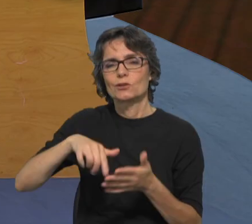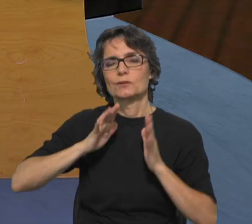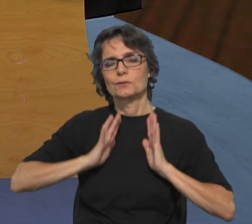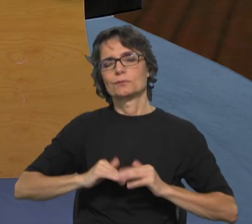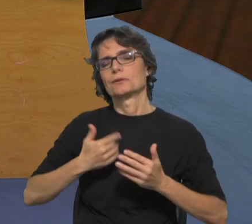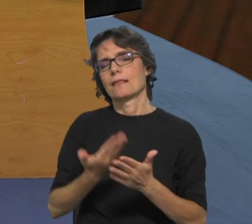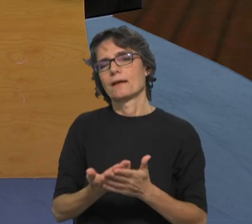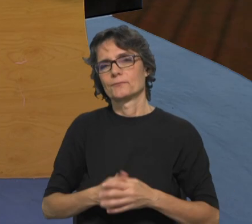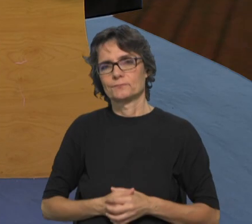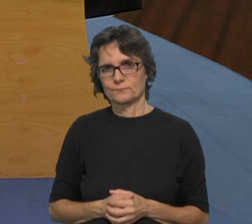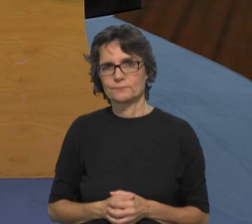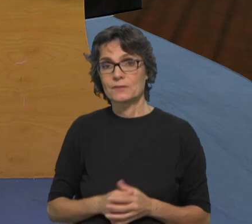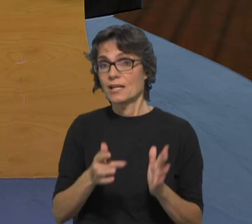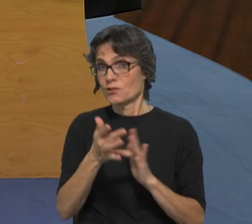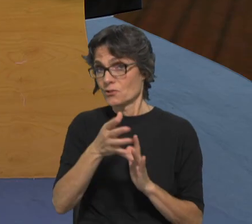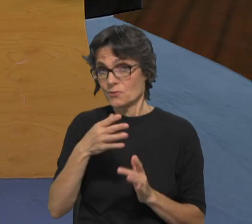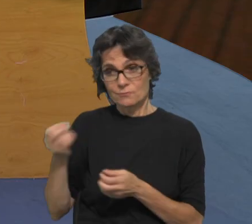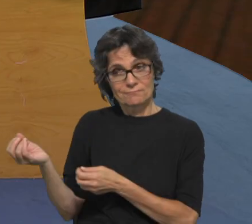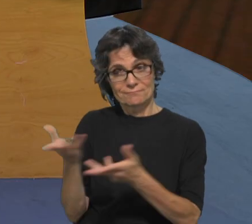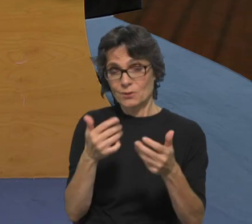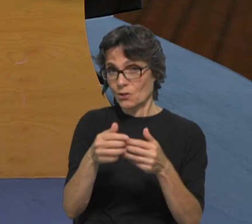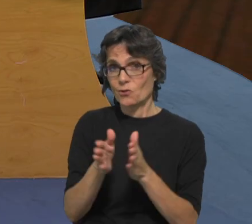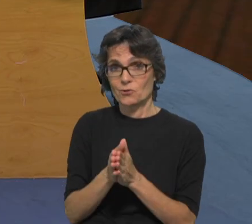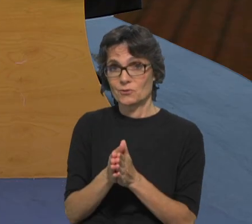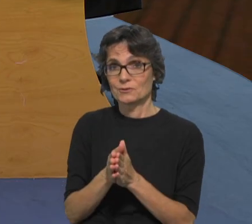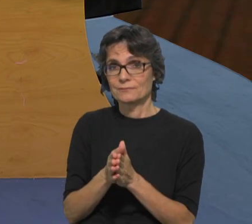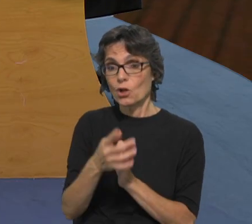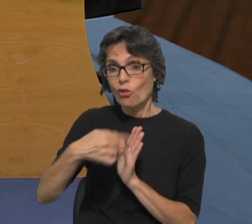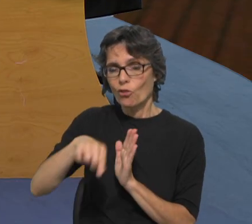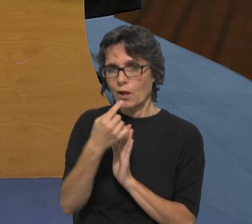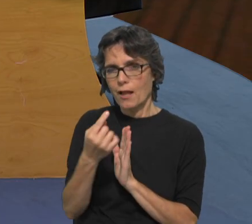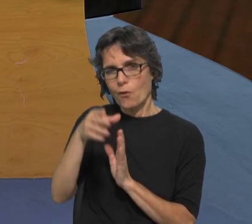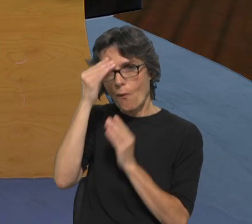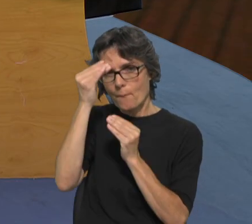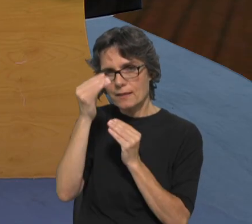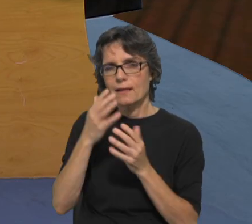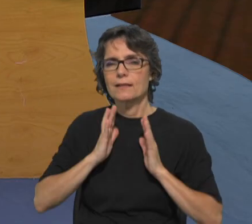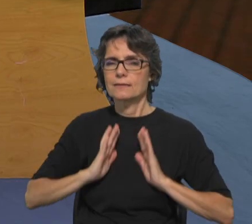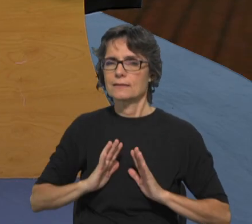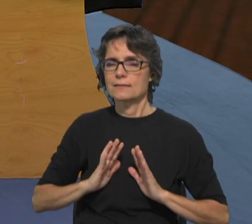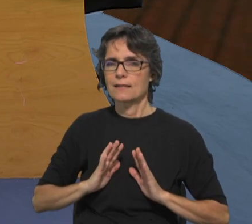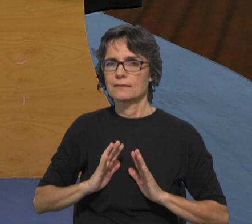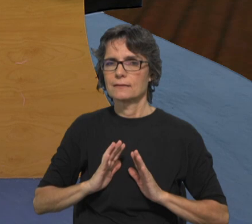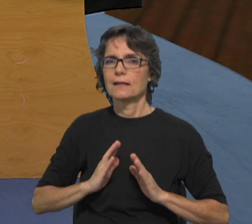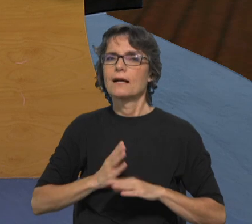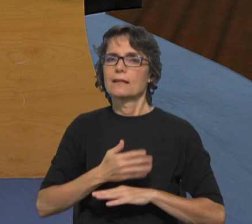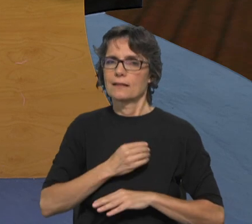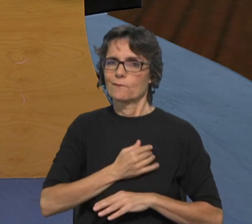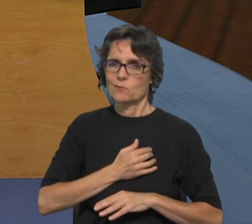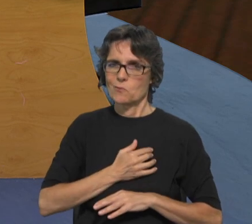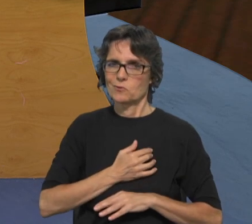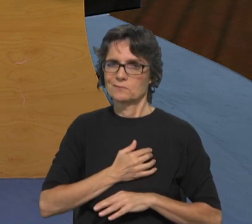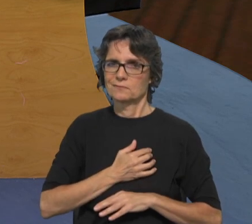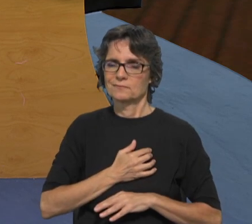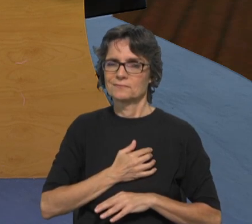nossas vidas. E creio que Jesus nos deixa este convite de que aprendamos a descansar procurando, porque nenhum de nós é a